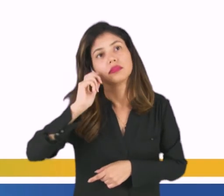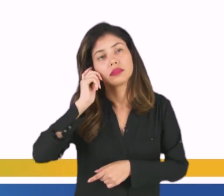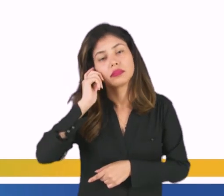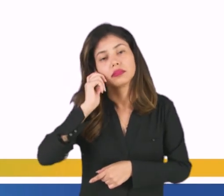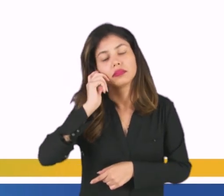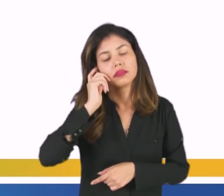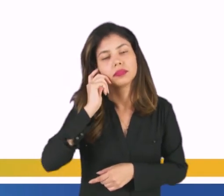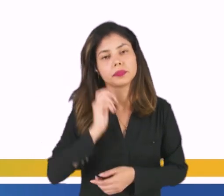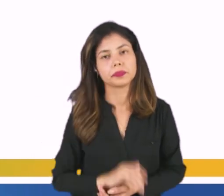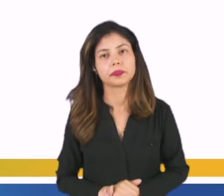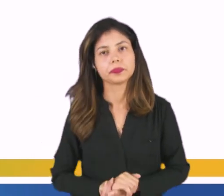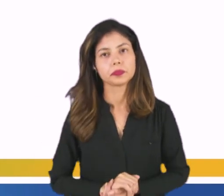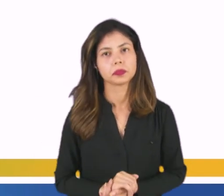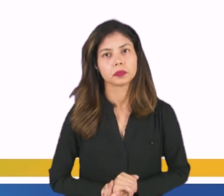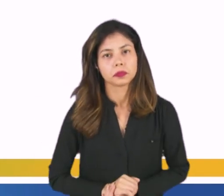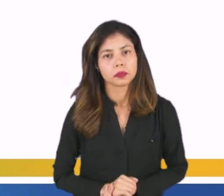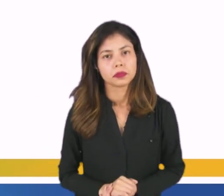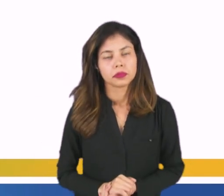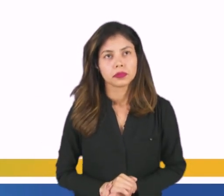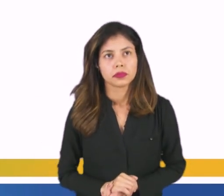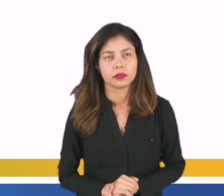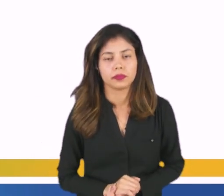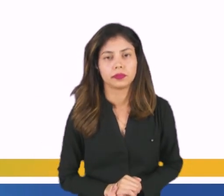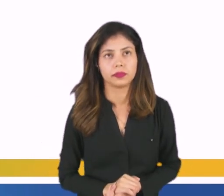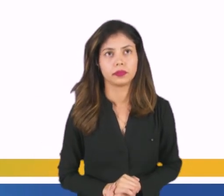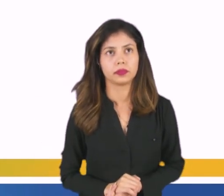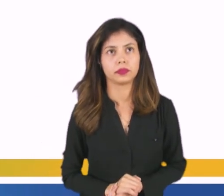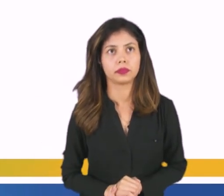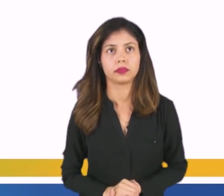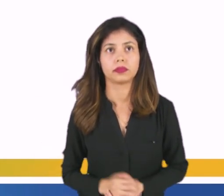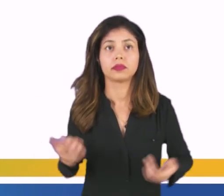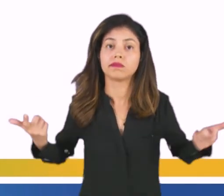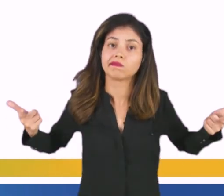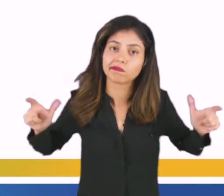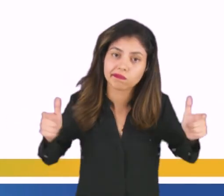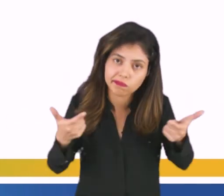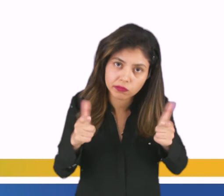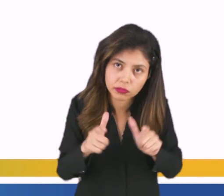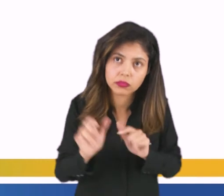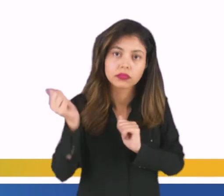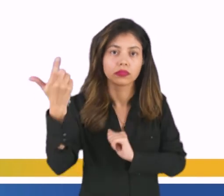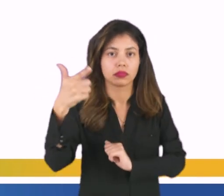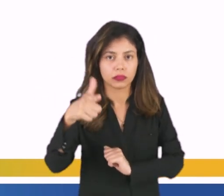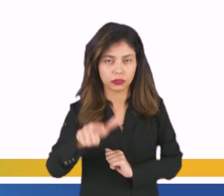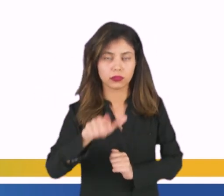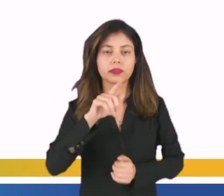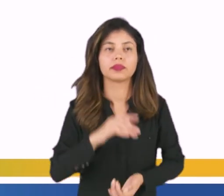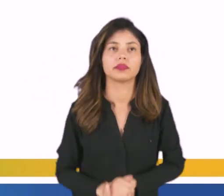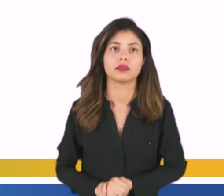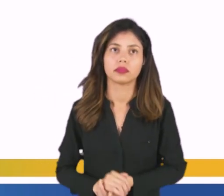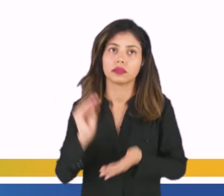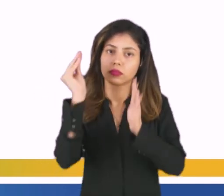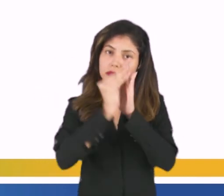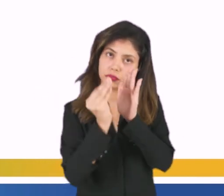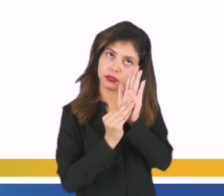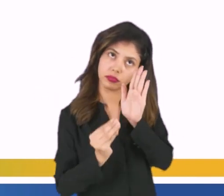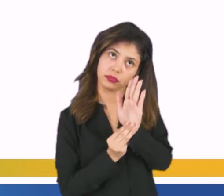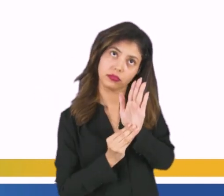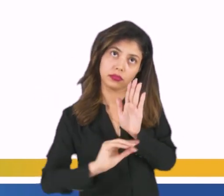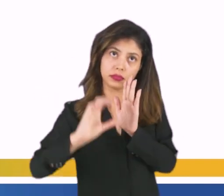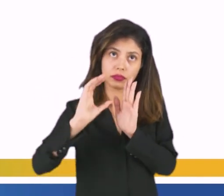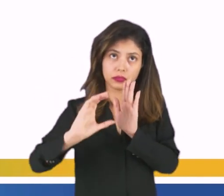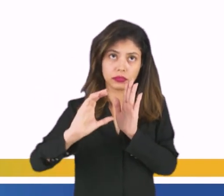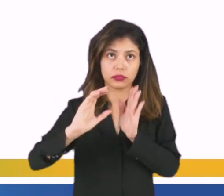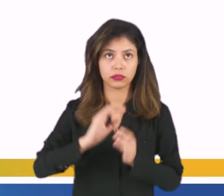que menos 125. E aí, mais uma vez, nós vamos simplificar ela, colocando o coeficiente